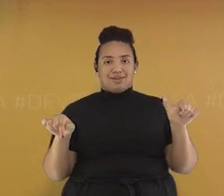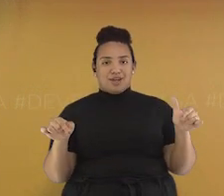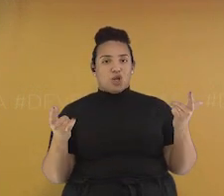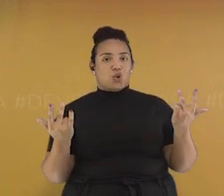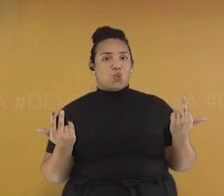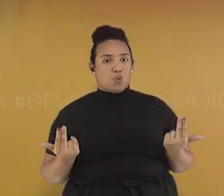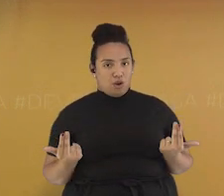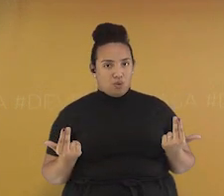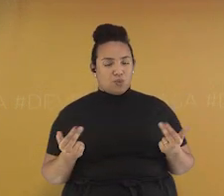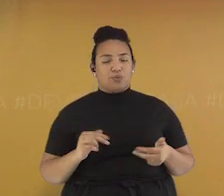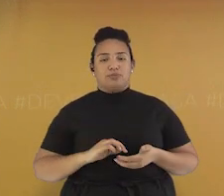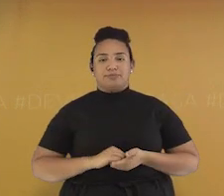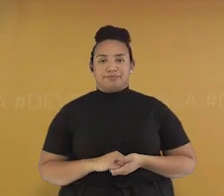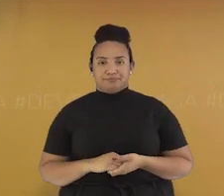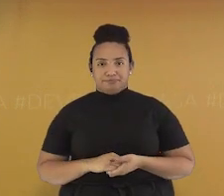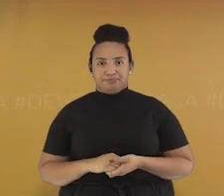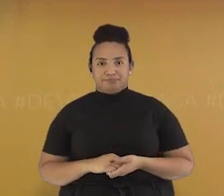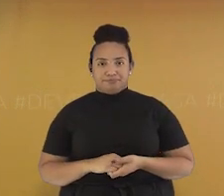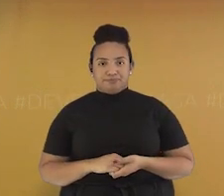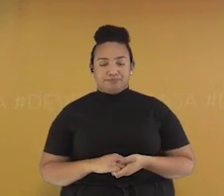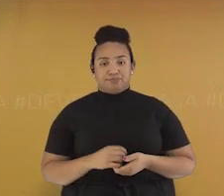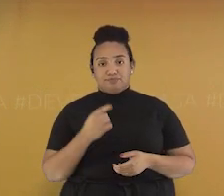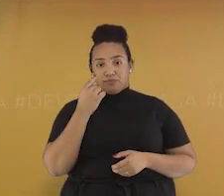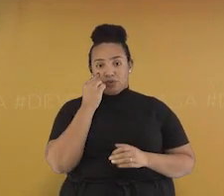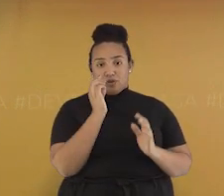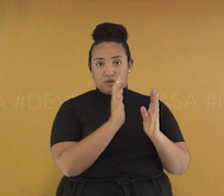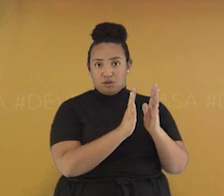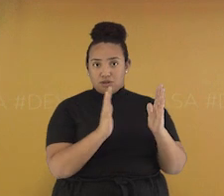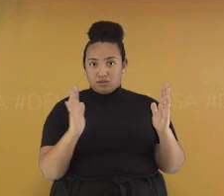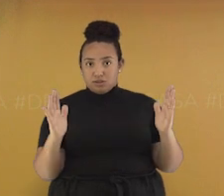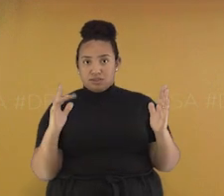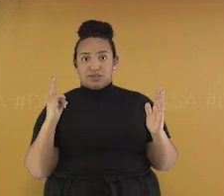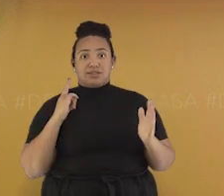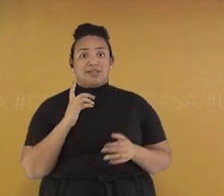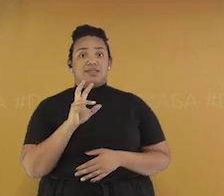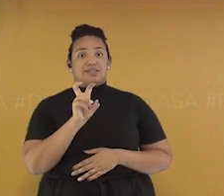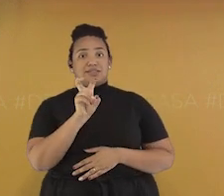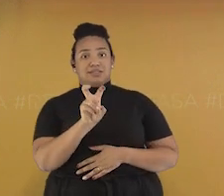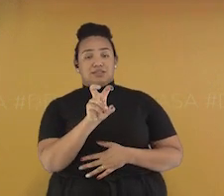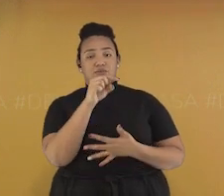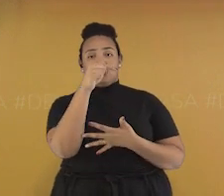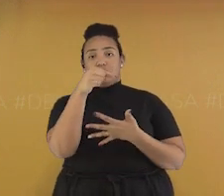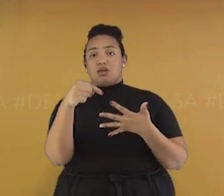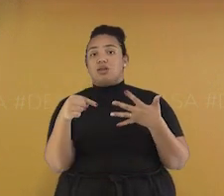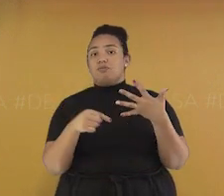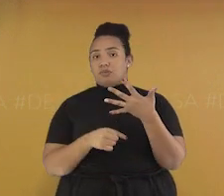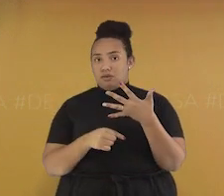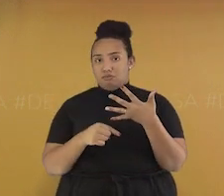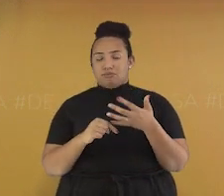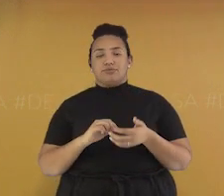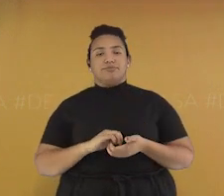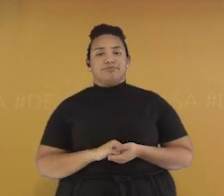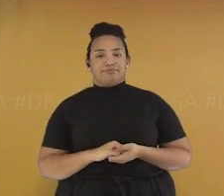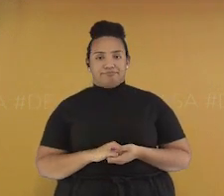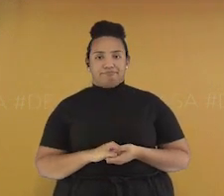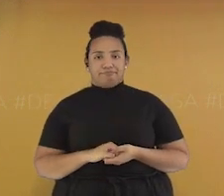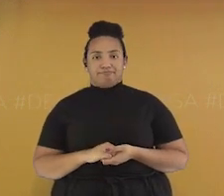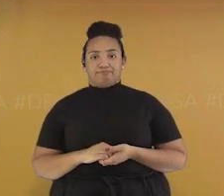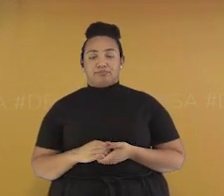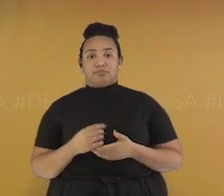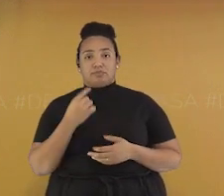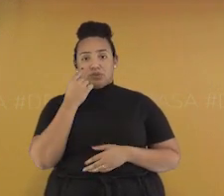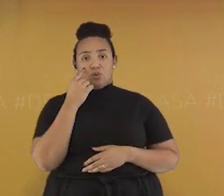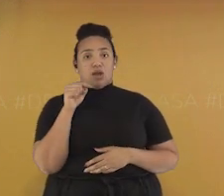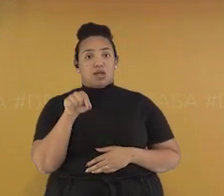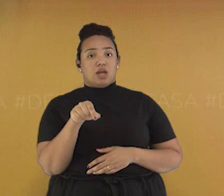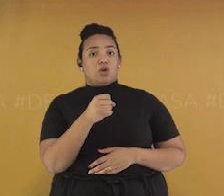valores antes e depois dela. Essa sequência possui 5 elementos. Como uma sequência